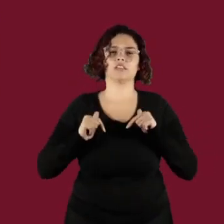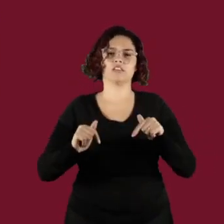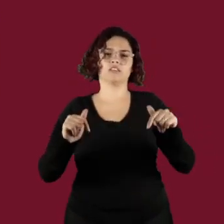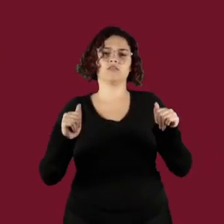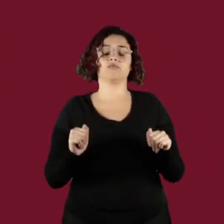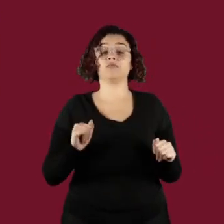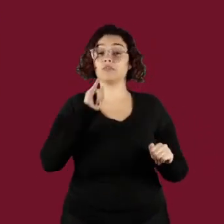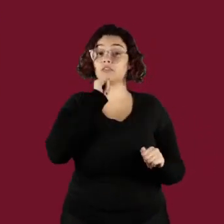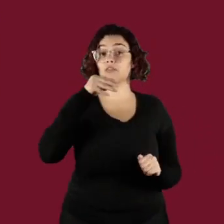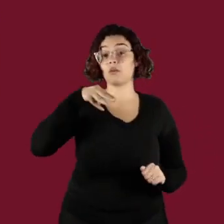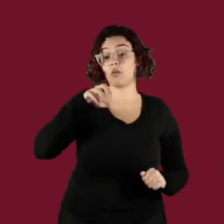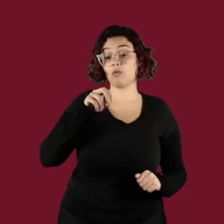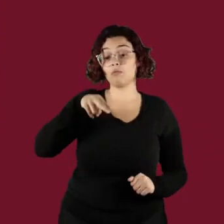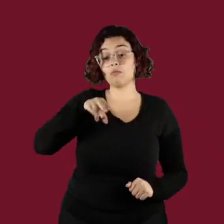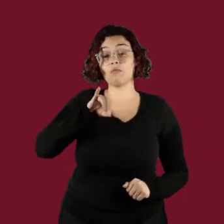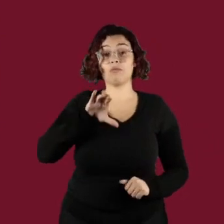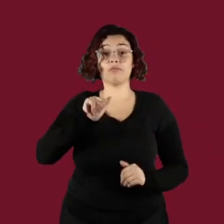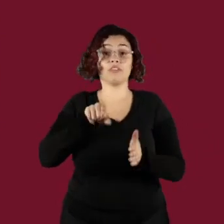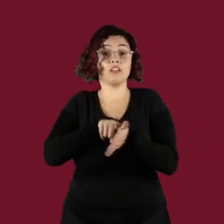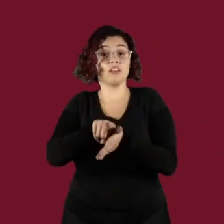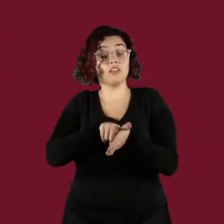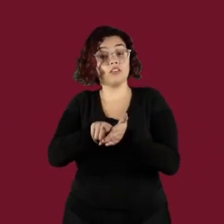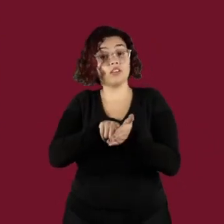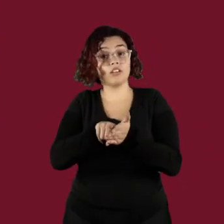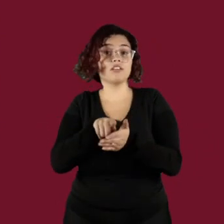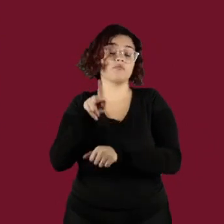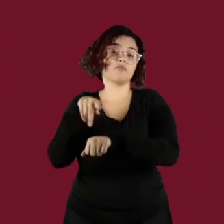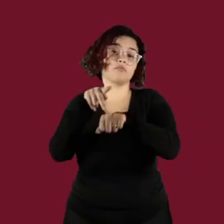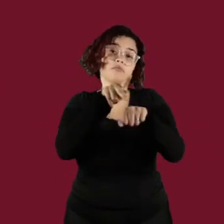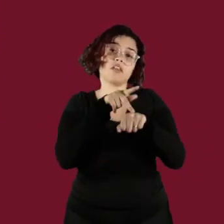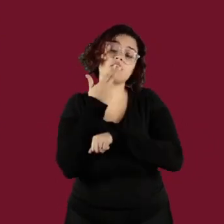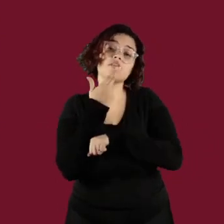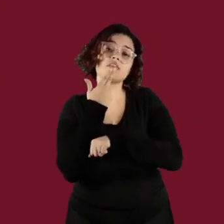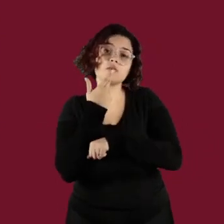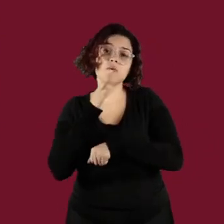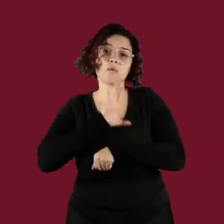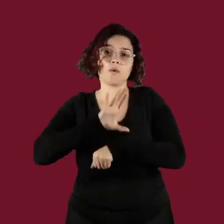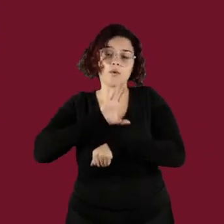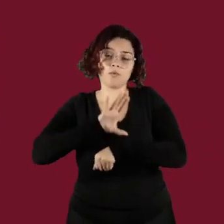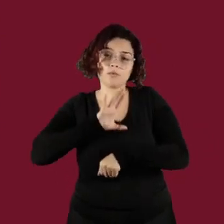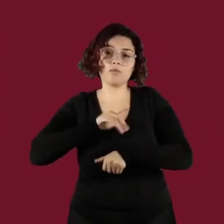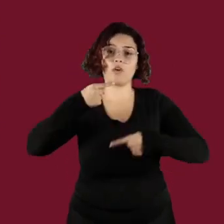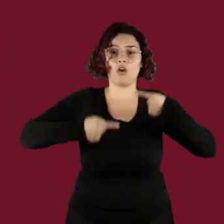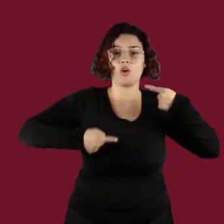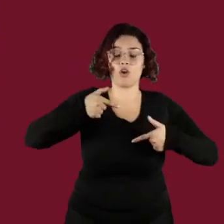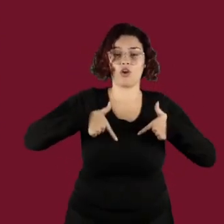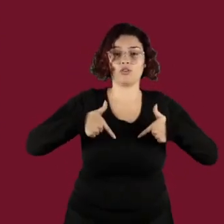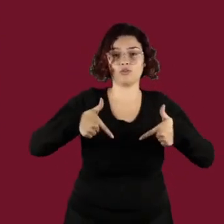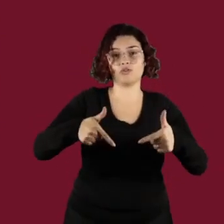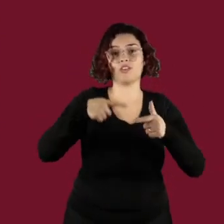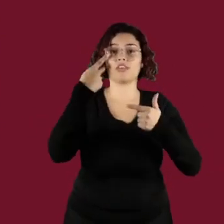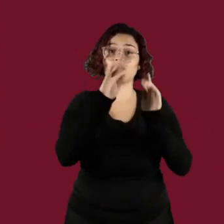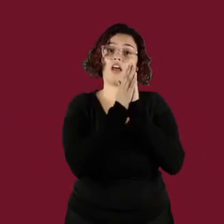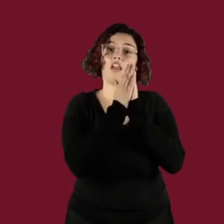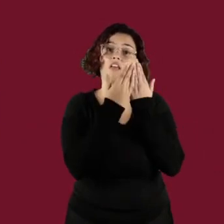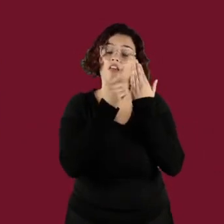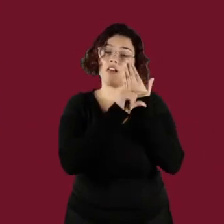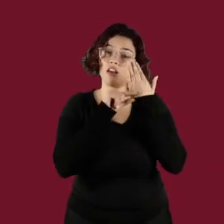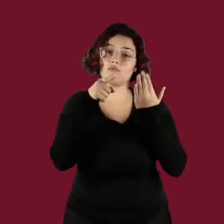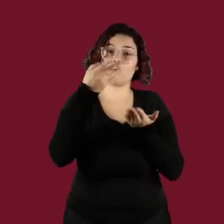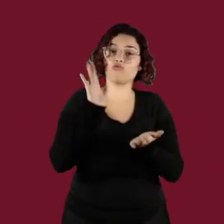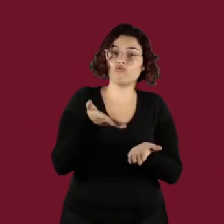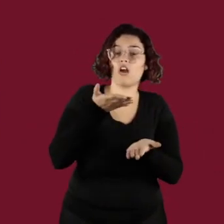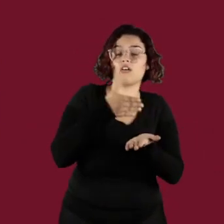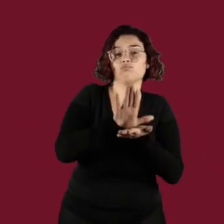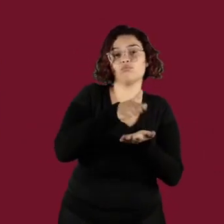é uma estudiosa da comunidade do país de língua portuguesa, da língua portuguesa como ativo político, né, que é o título do livro dela. Então, quer dizer, vai muito